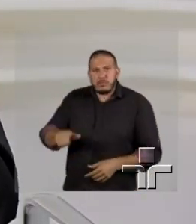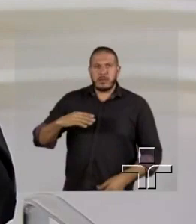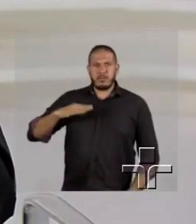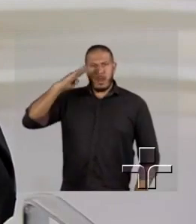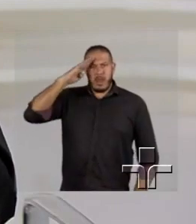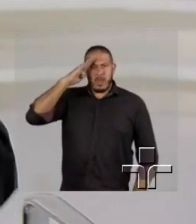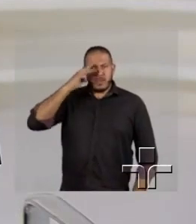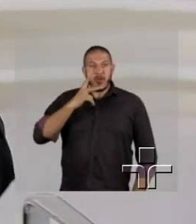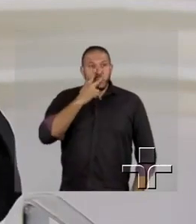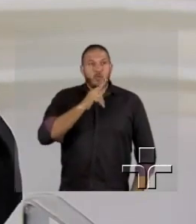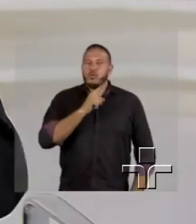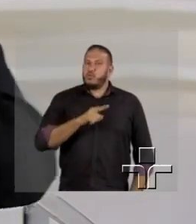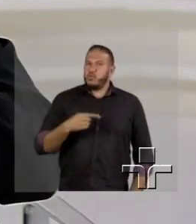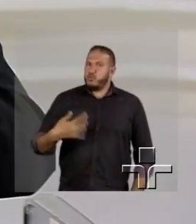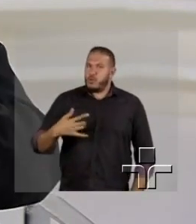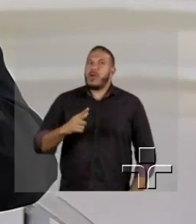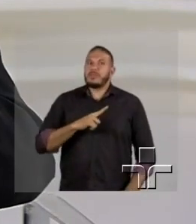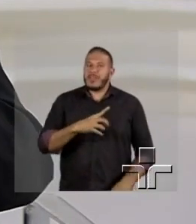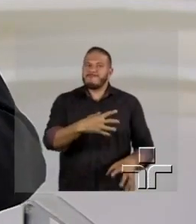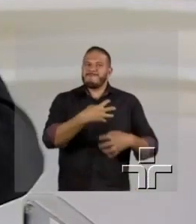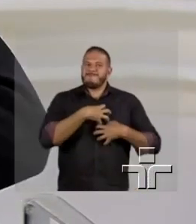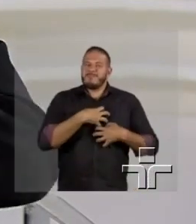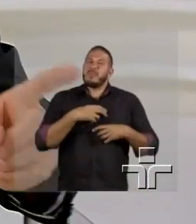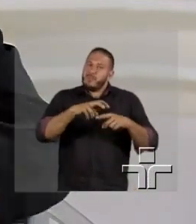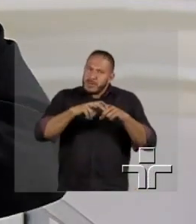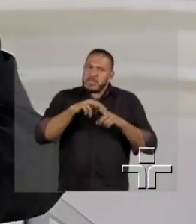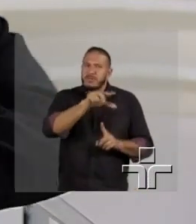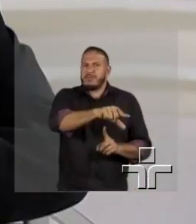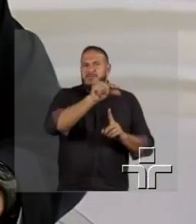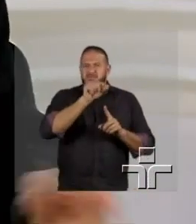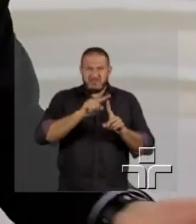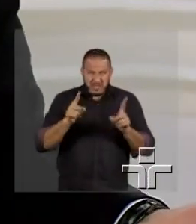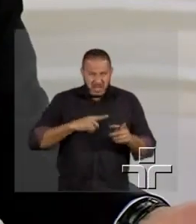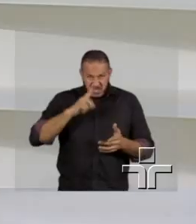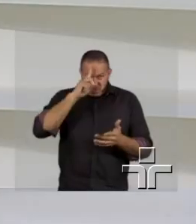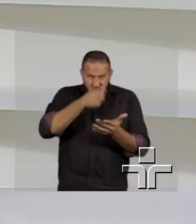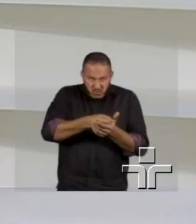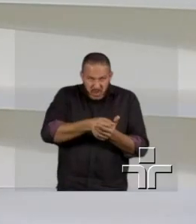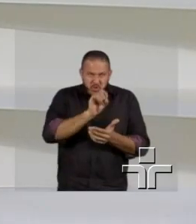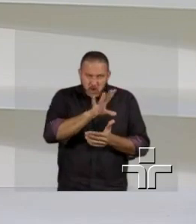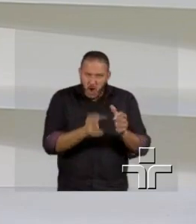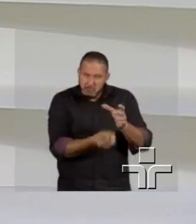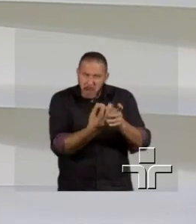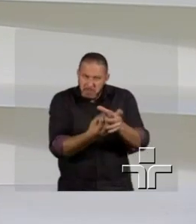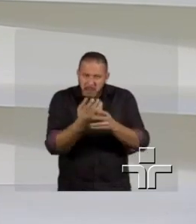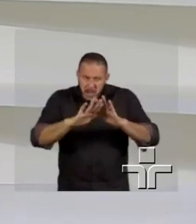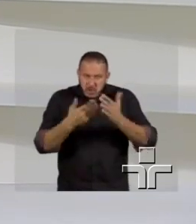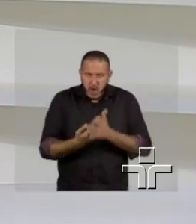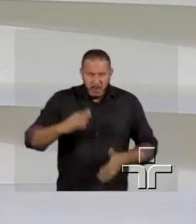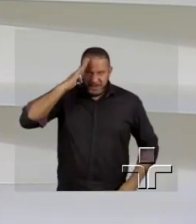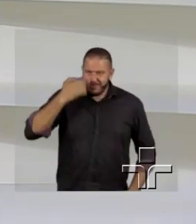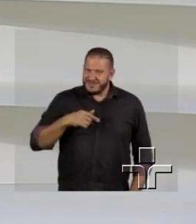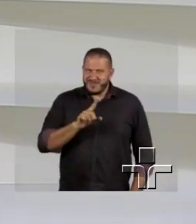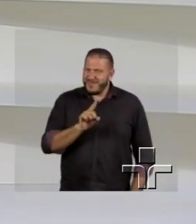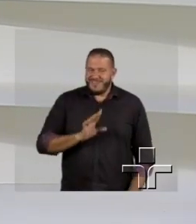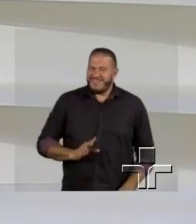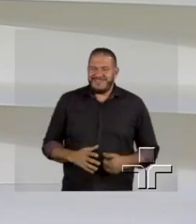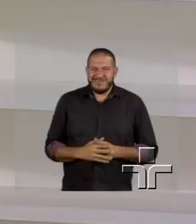oficial do Exército. Então você tem que investir em educação e em qualidade. General. Acho que é um crime você